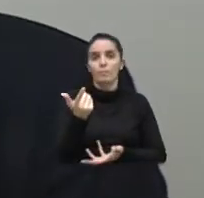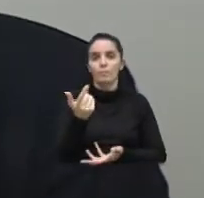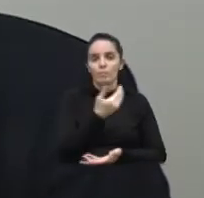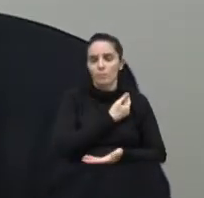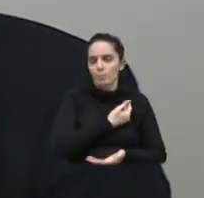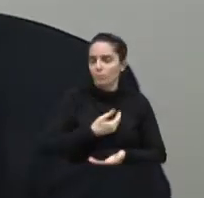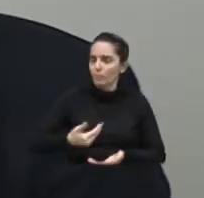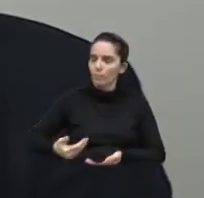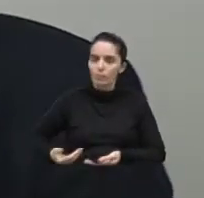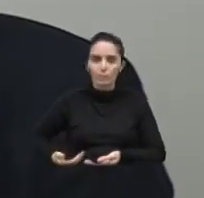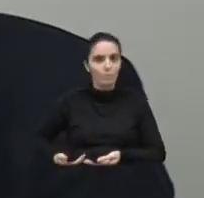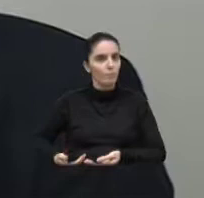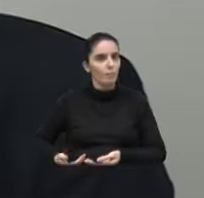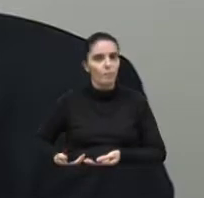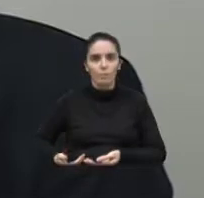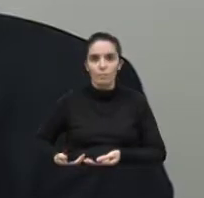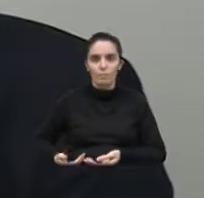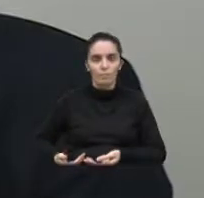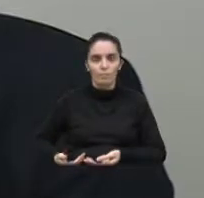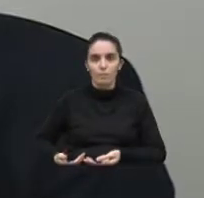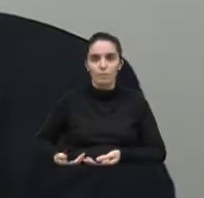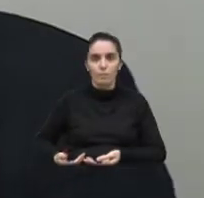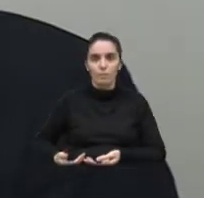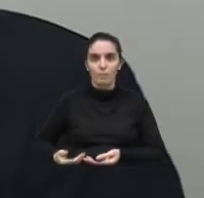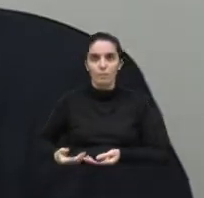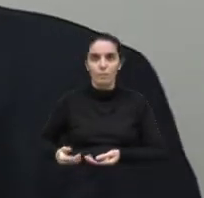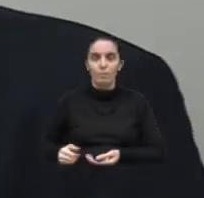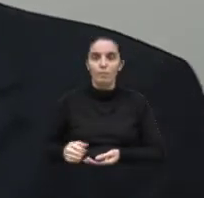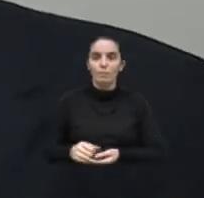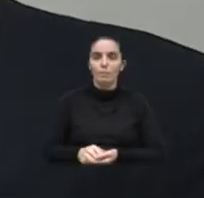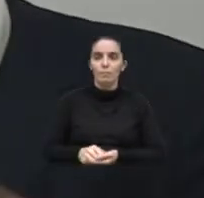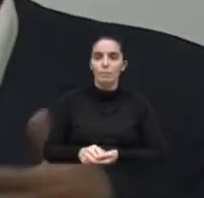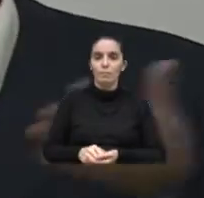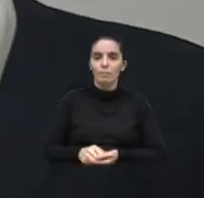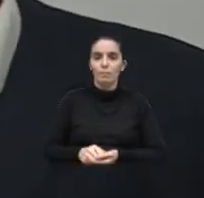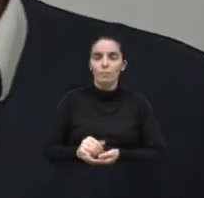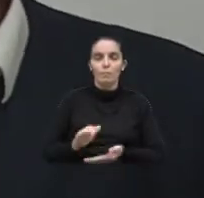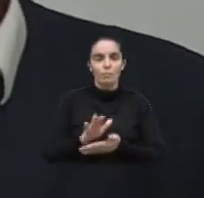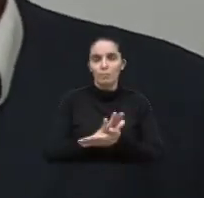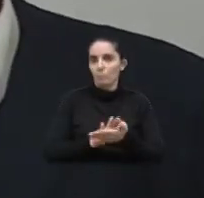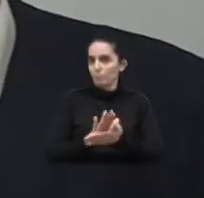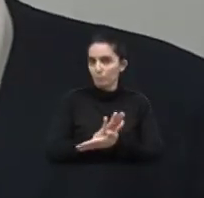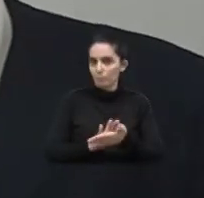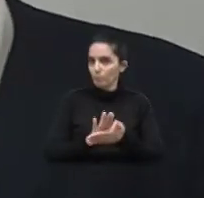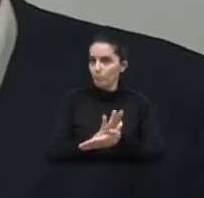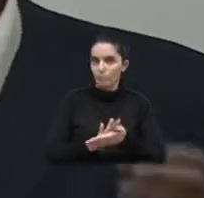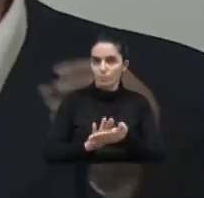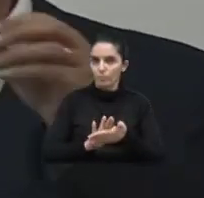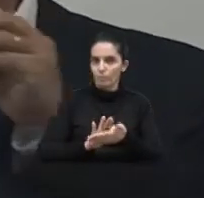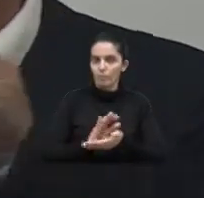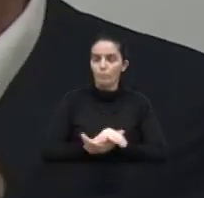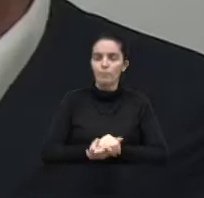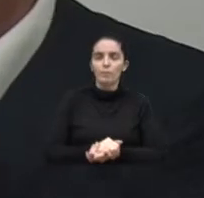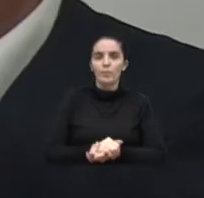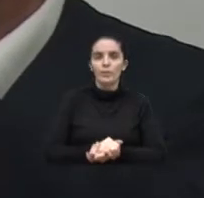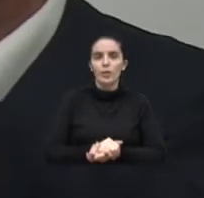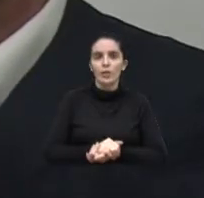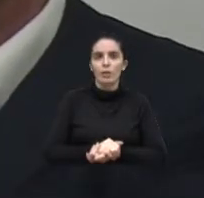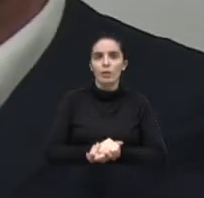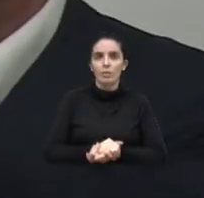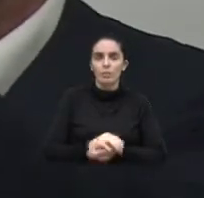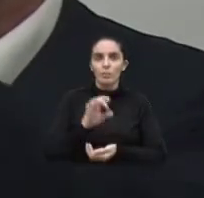governo e nem tampouco de outras fontes, que